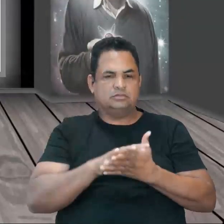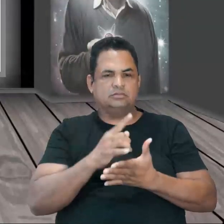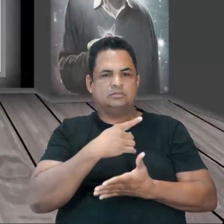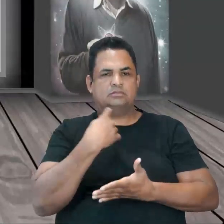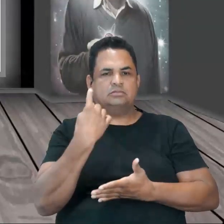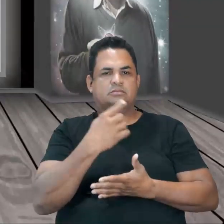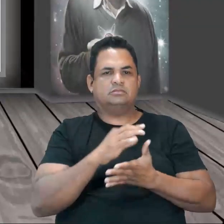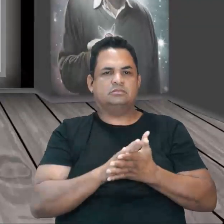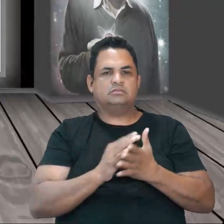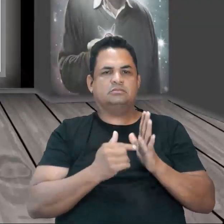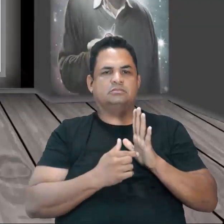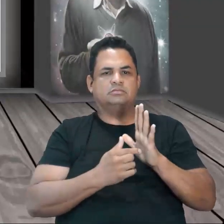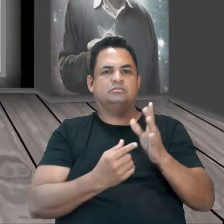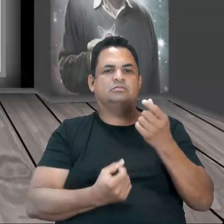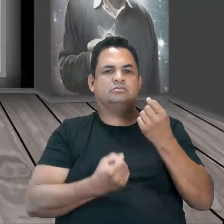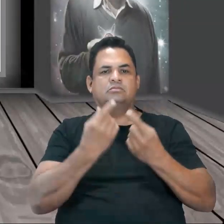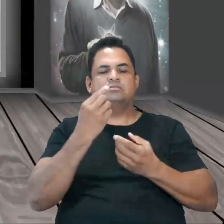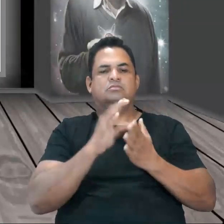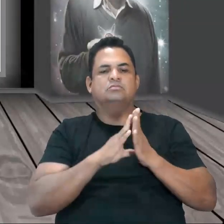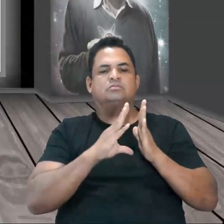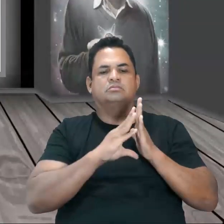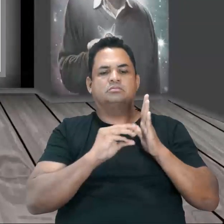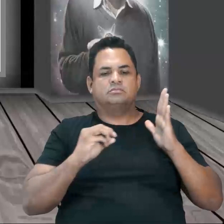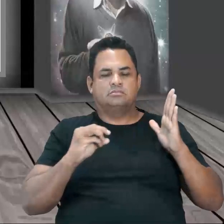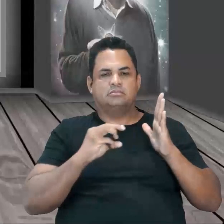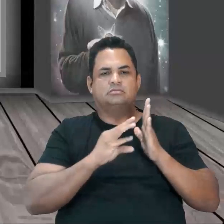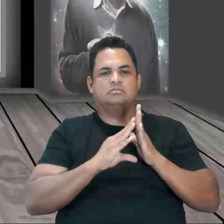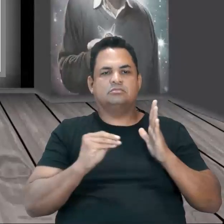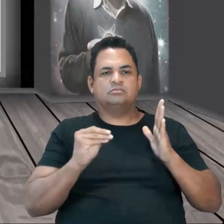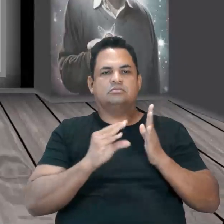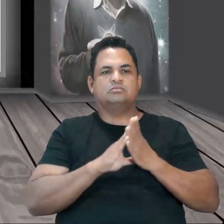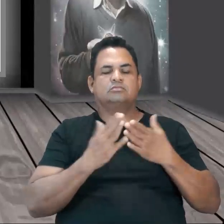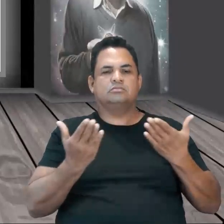aqui alguns modelos lá para frente, mas o